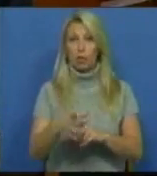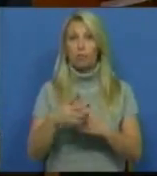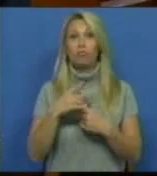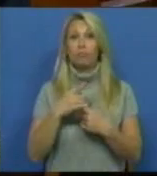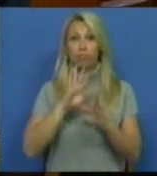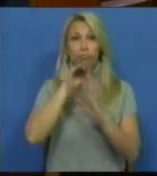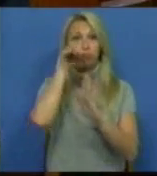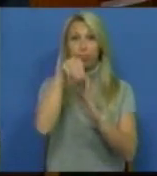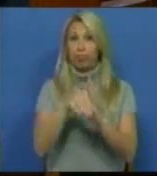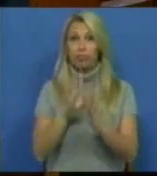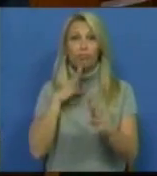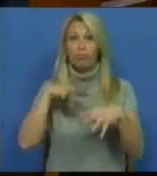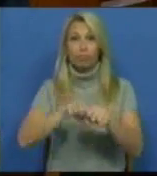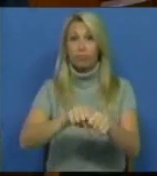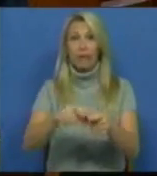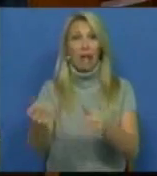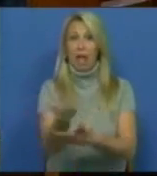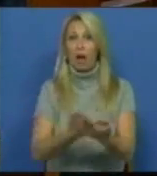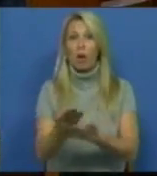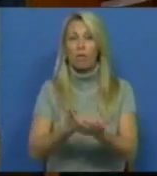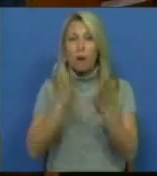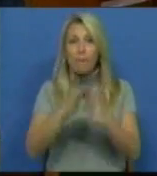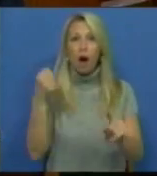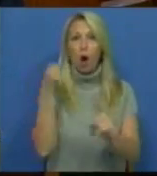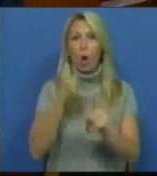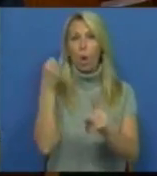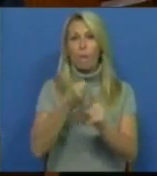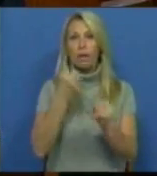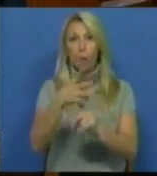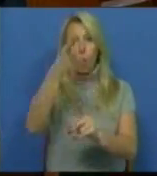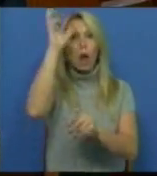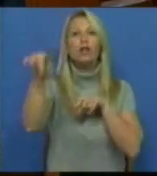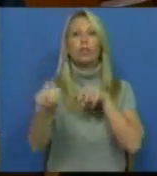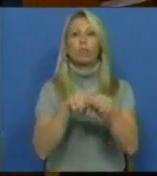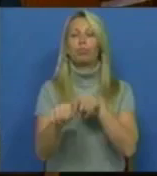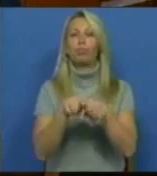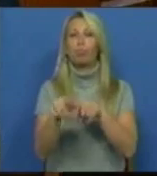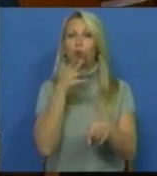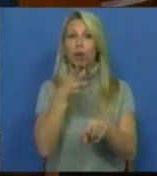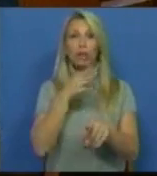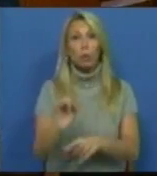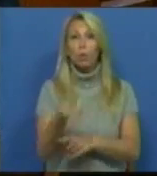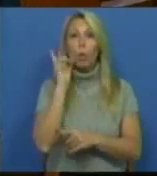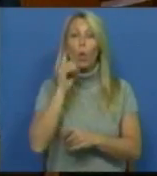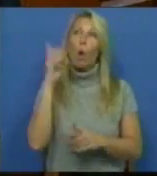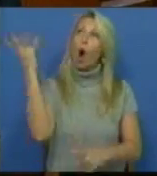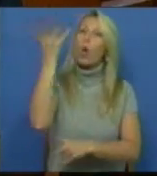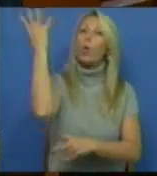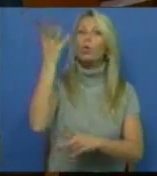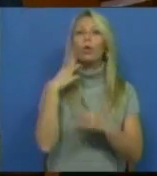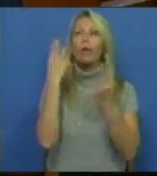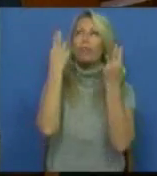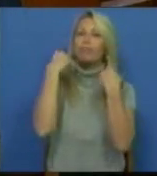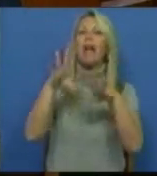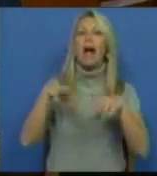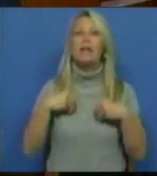que tomou conta da nossa economia precisa de ser combatida com coragem política e não com uma cultura da resignação.